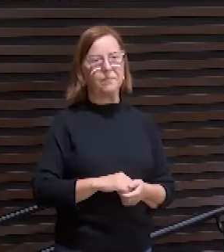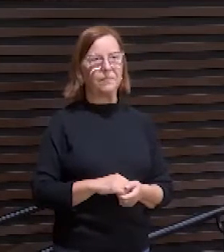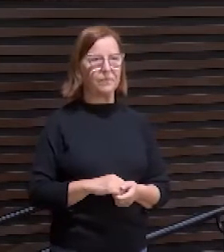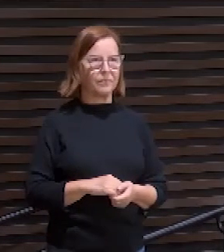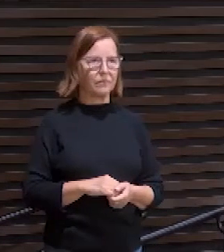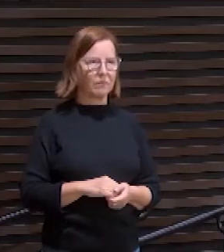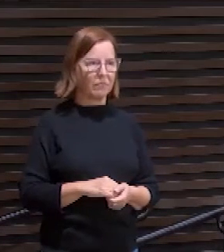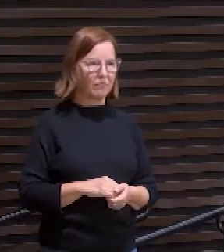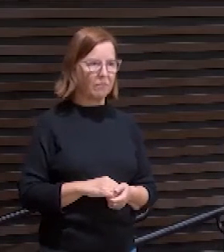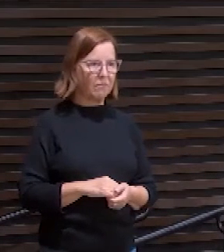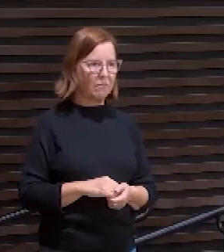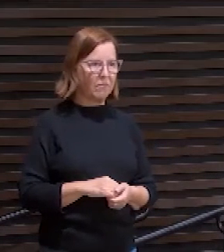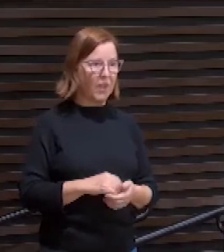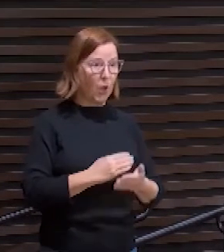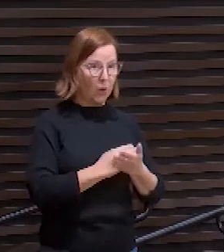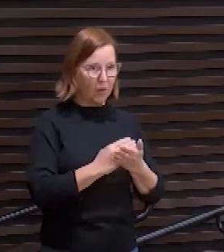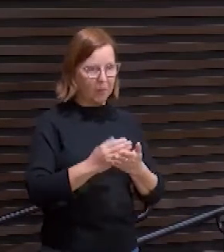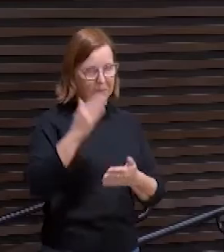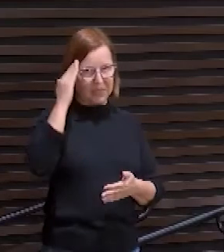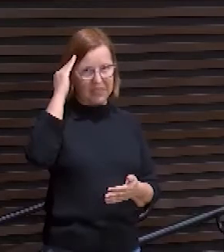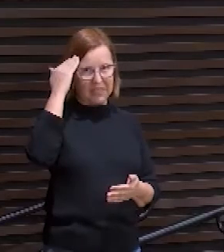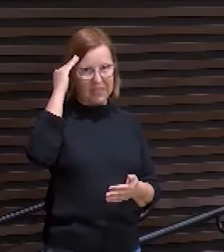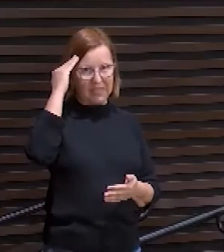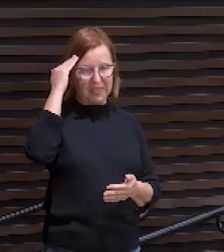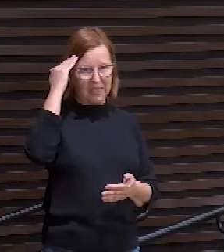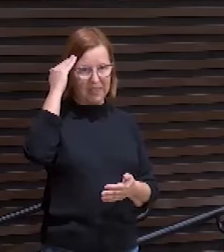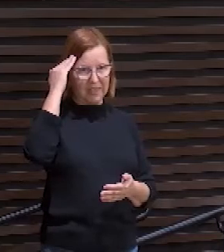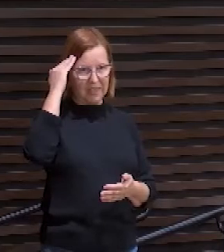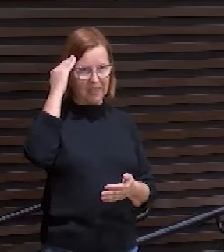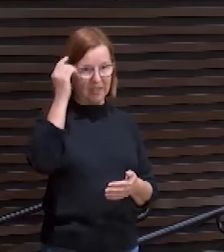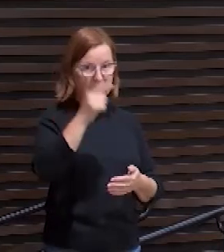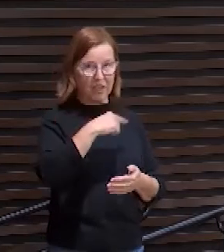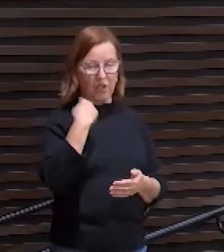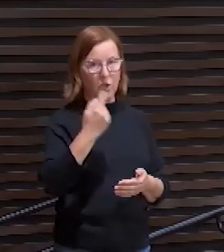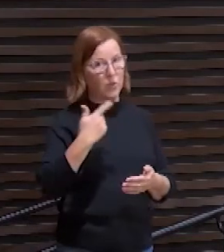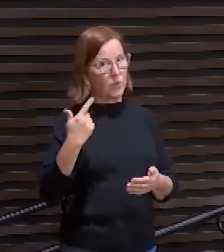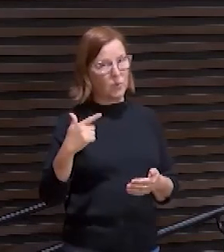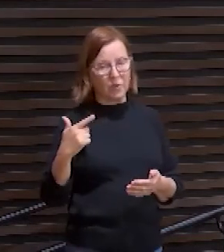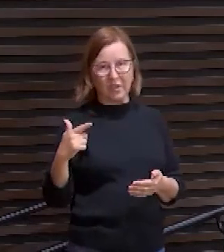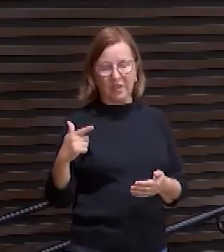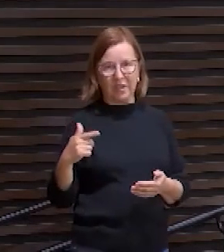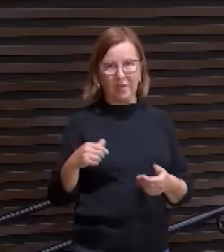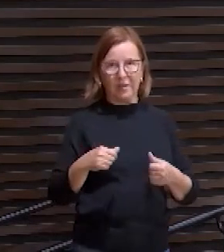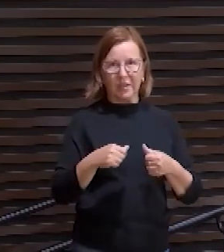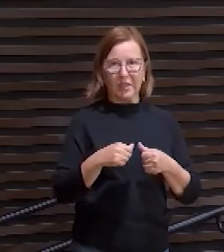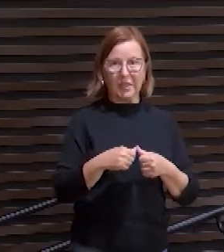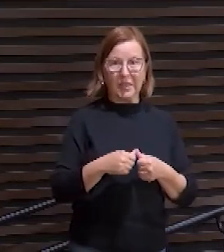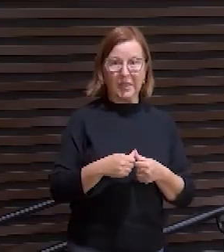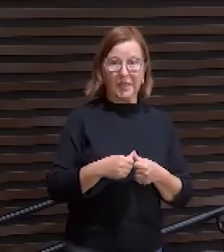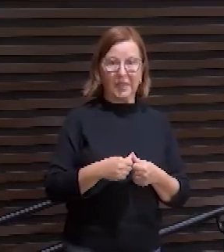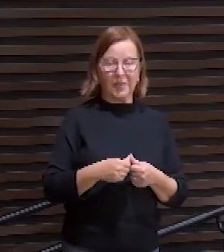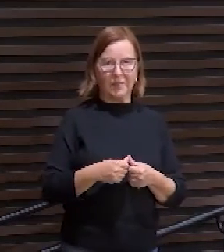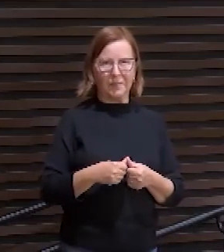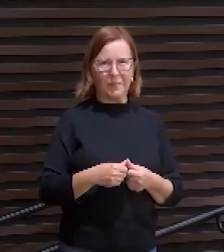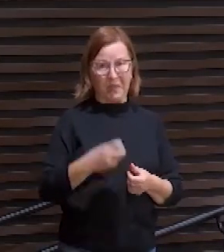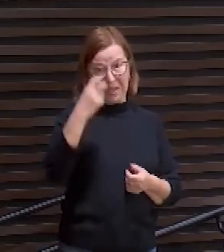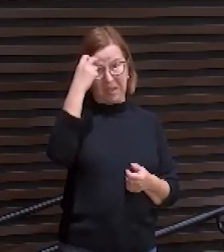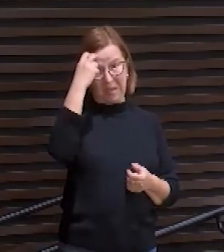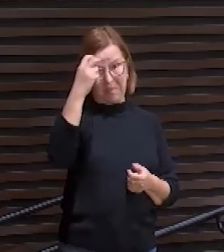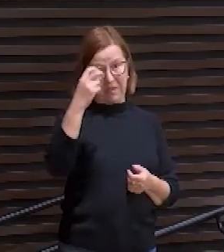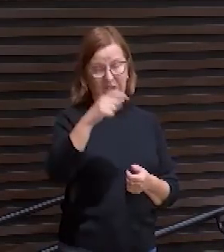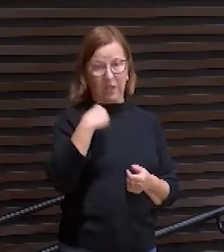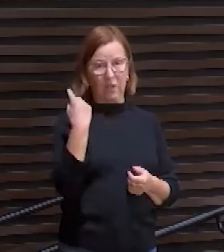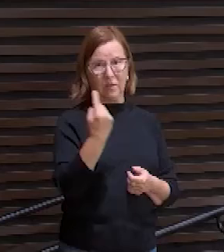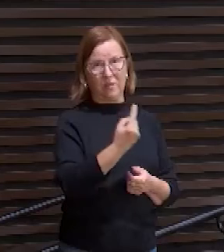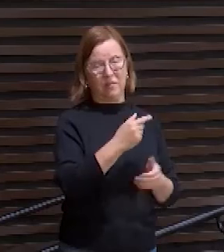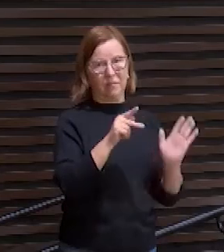E começar a entender que nós não temos essa condição, essa capacidade por nós mesmos